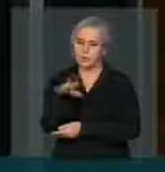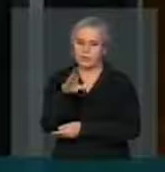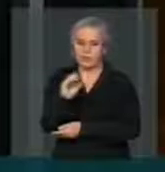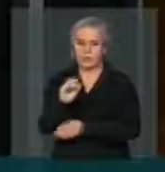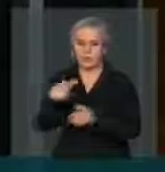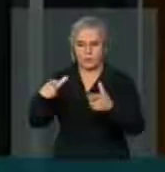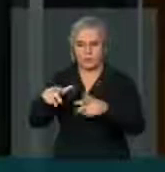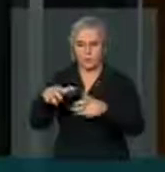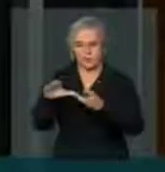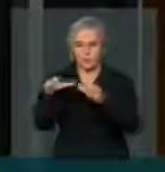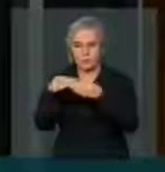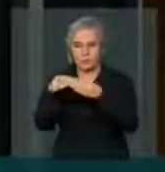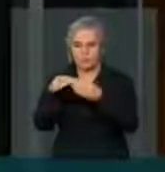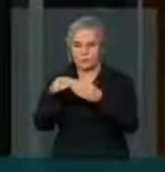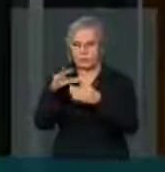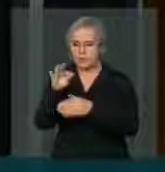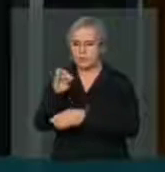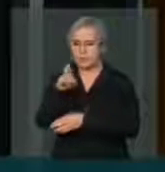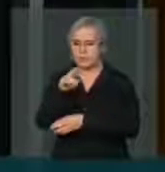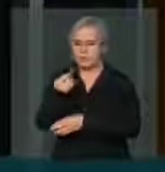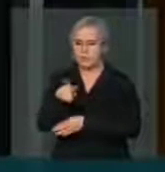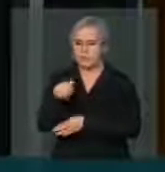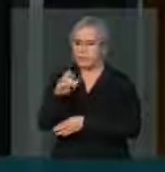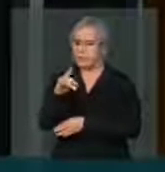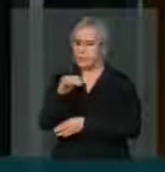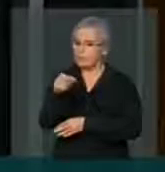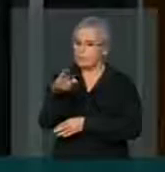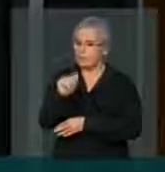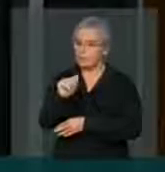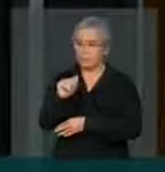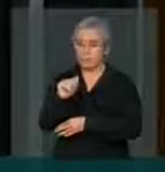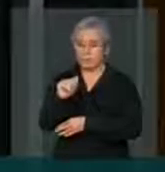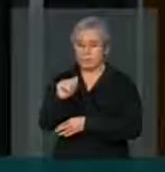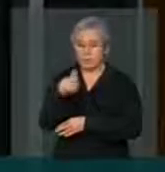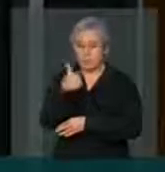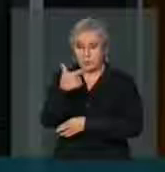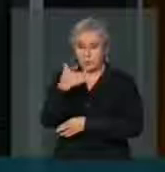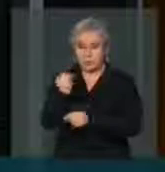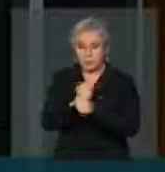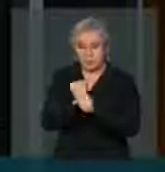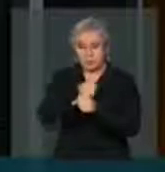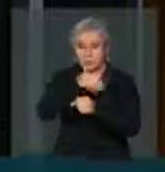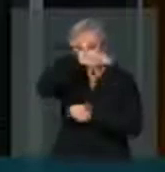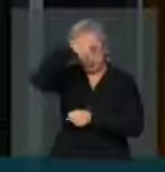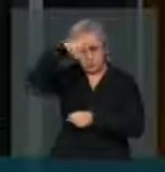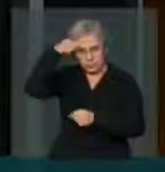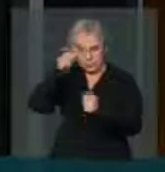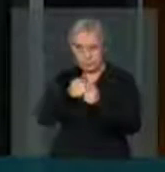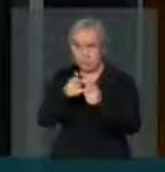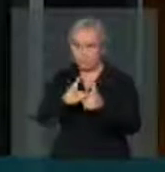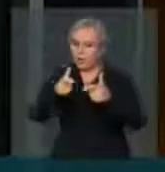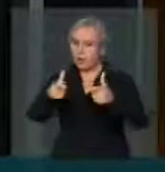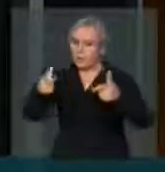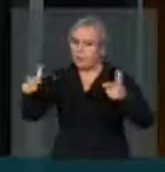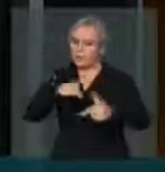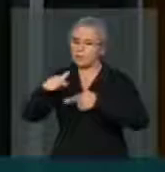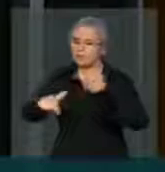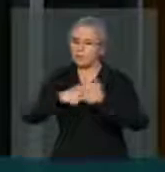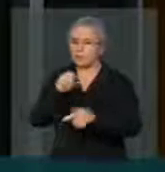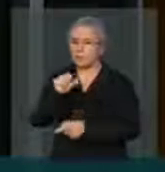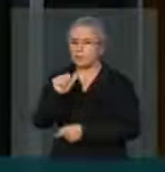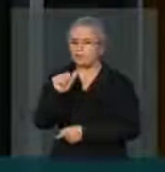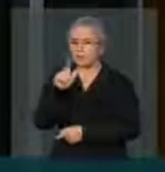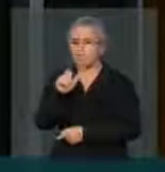no município de Juscimeira. Ao longo desses 121 anos, a obra salesiana em Mato Grosso foi se expandindo cada vez mais nas